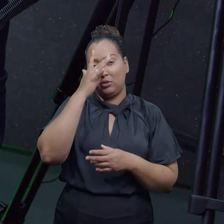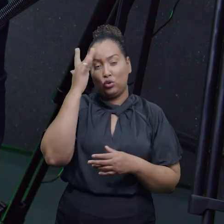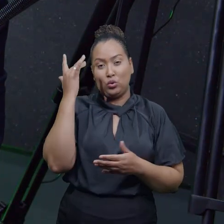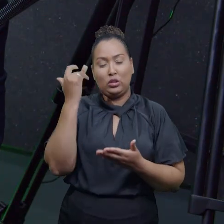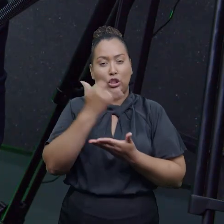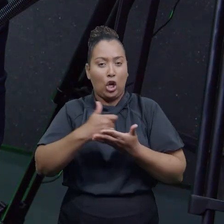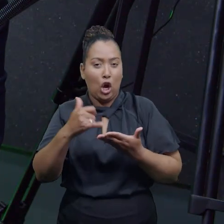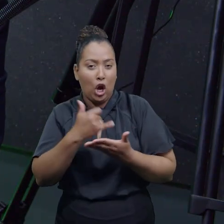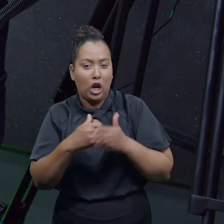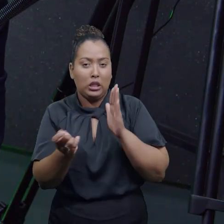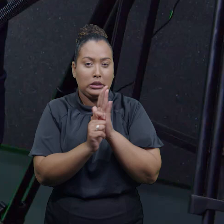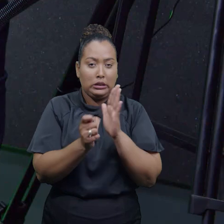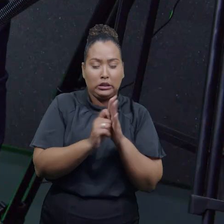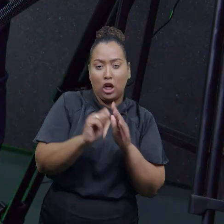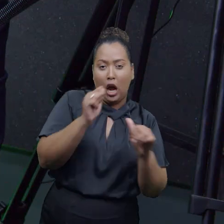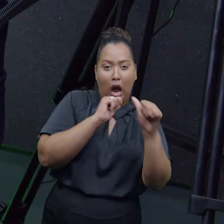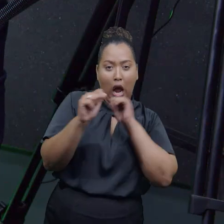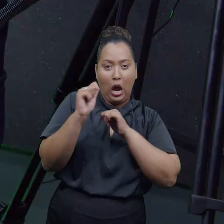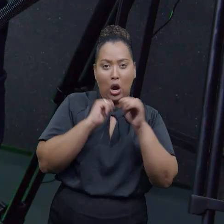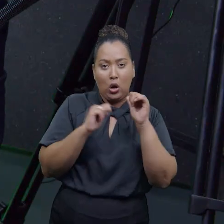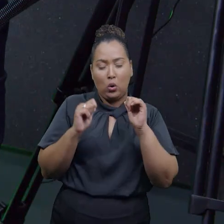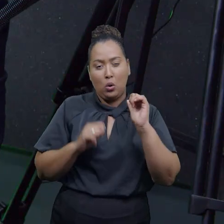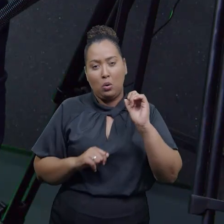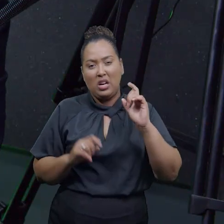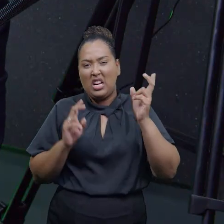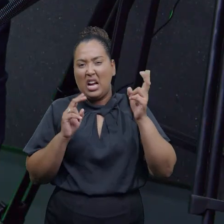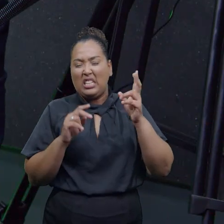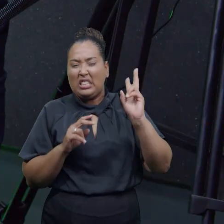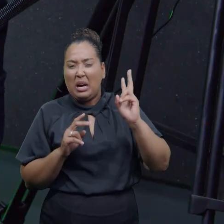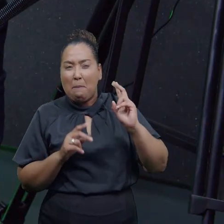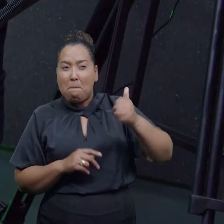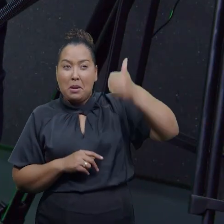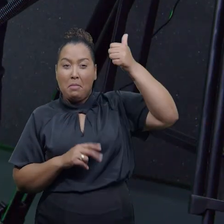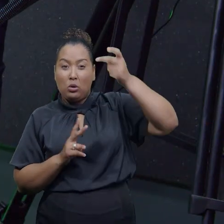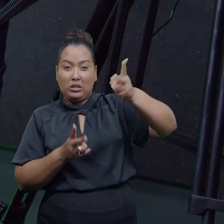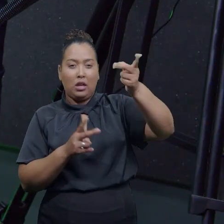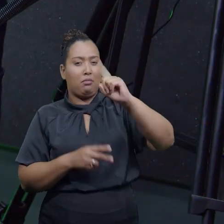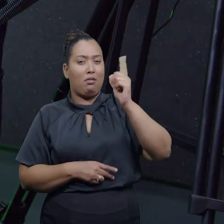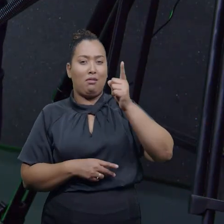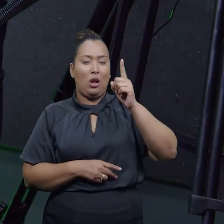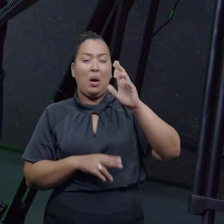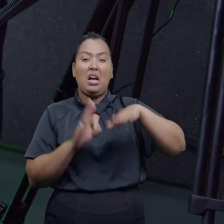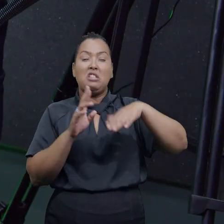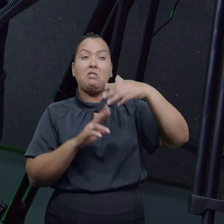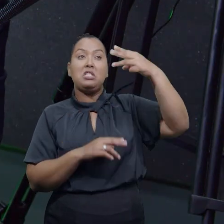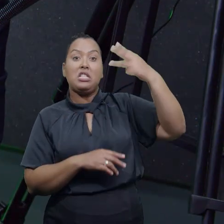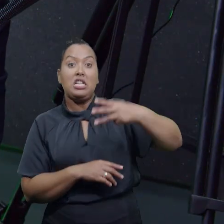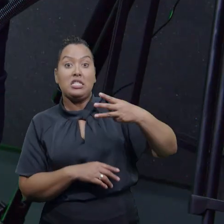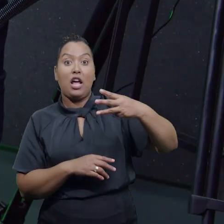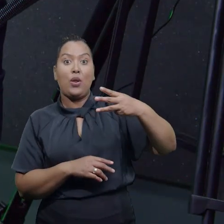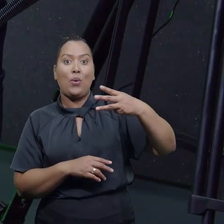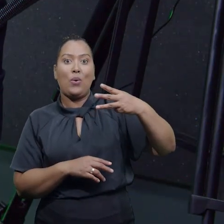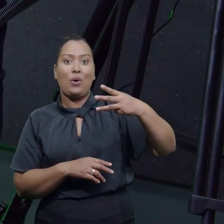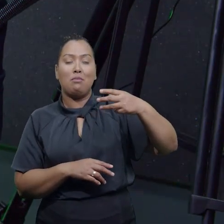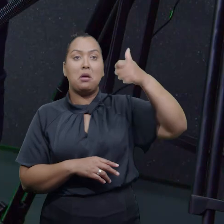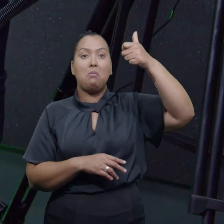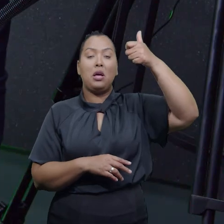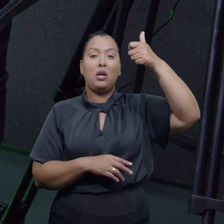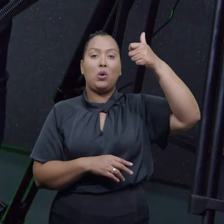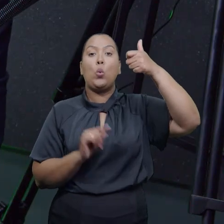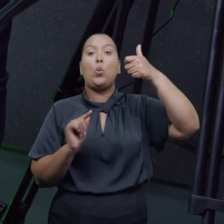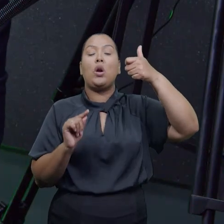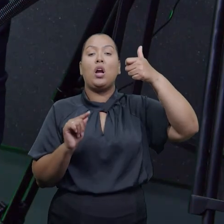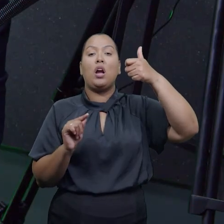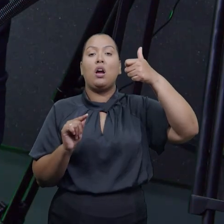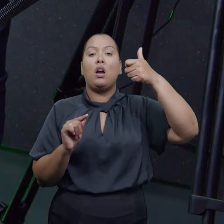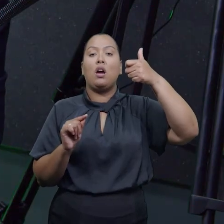em álcool e droga, quando a gente olha para essas pesquisas, ela nunca está em primeiro lugar. A depender da fonte, está em terceiro ou quarto lugar.